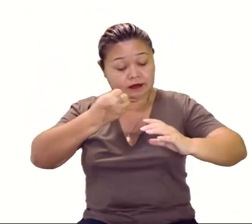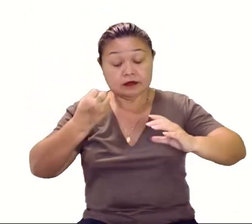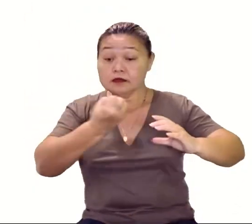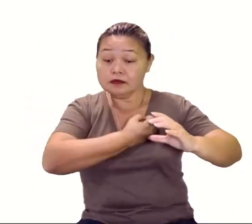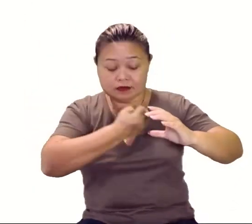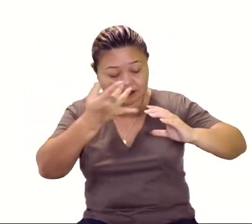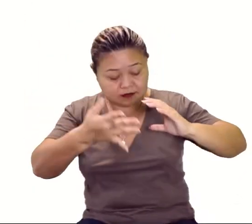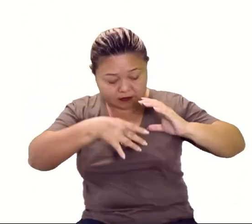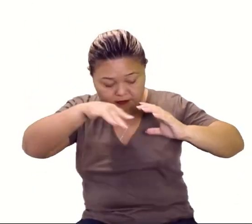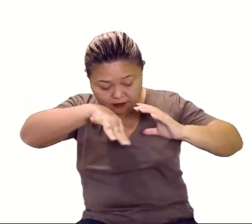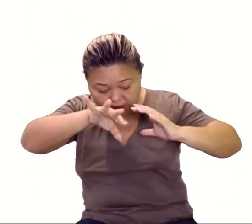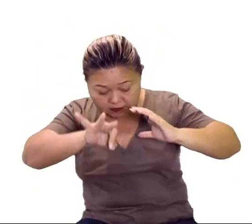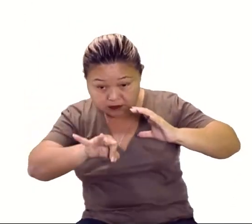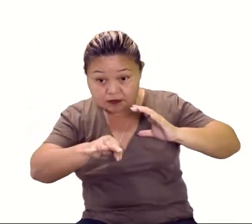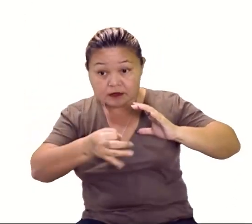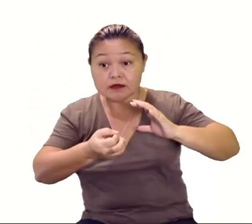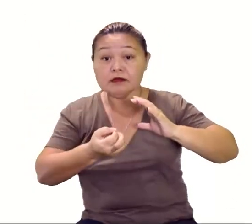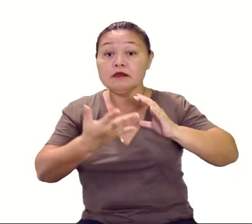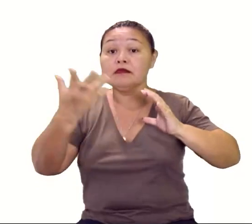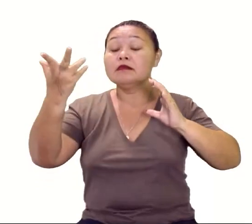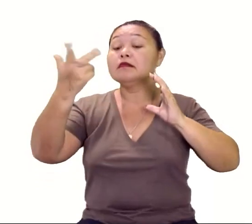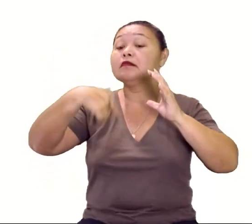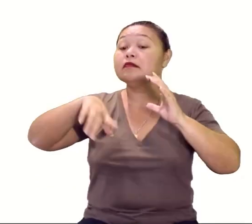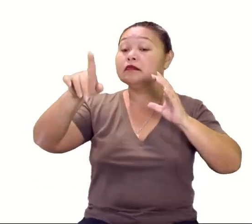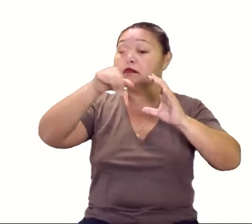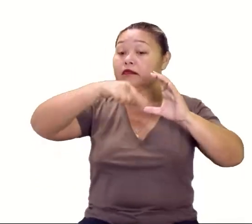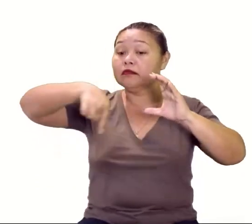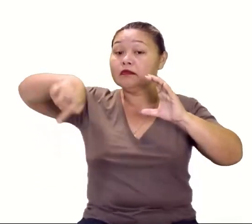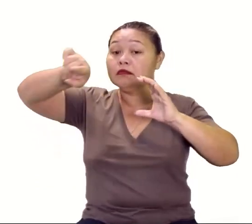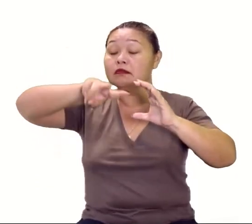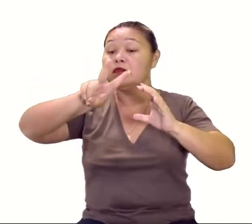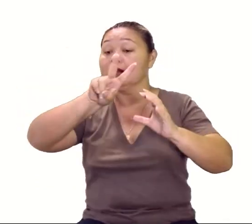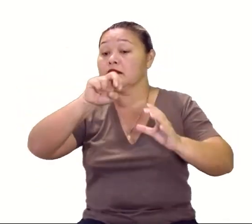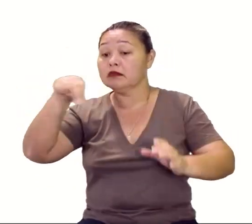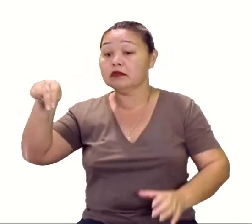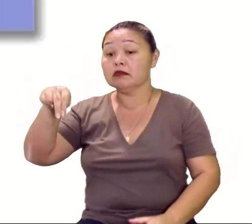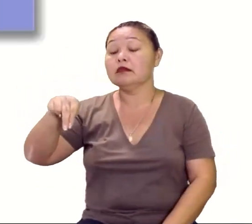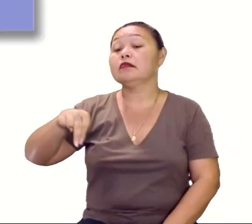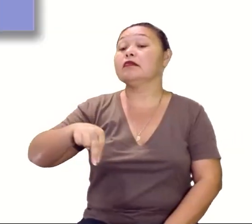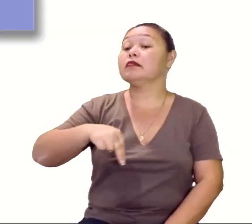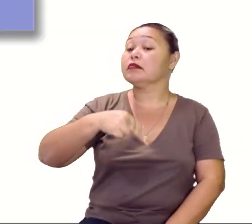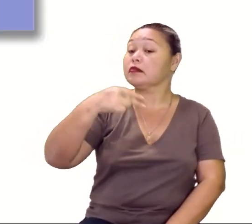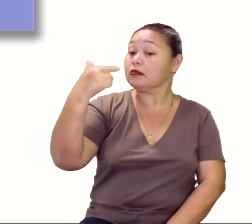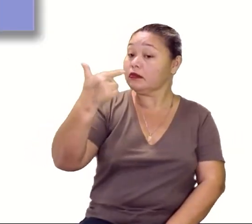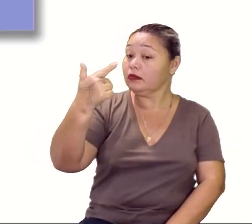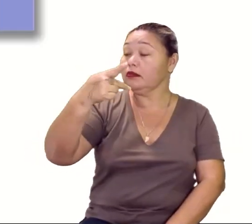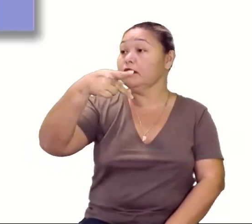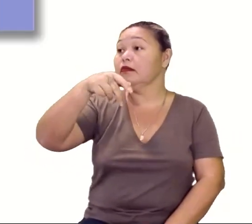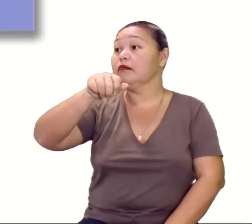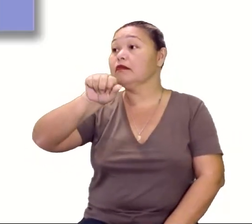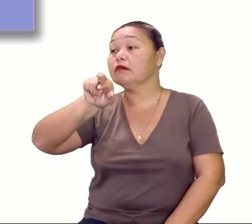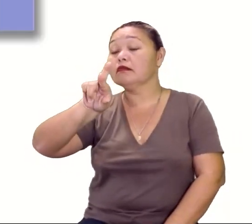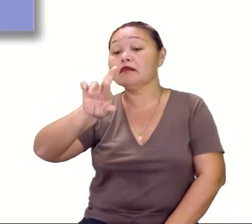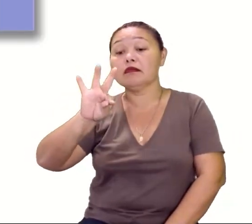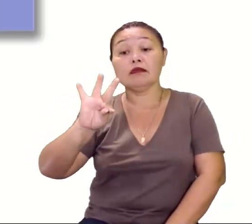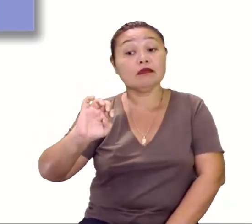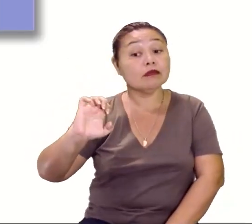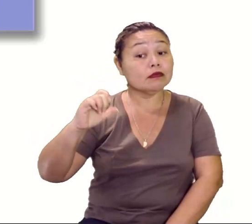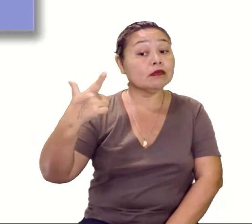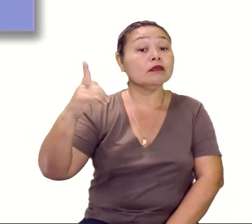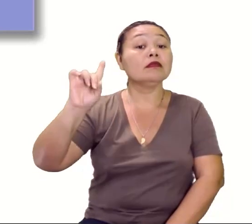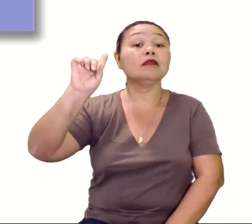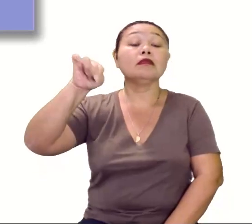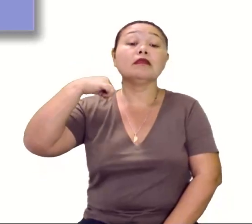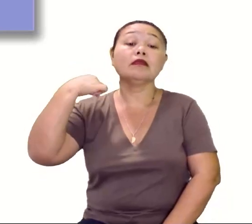mágico tira da cartola o diagrama de Venn na sua segunda parte. Vamos ver. E na segunda parte do diagrama, nós vamos